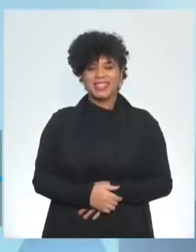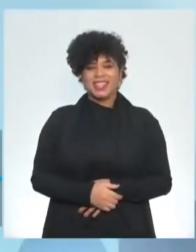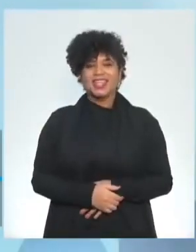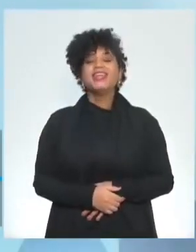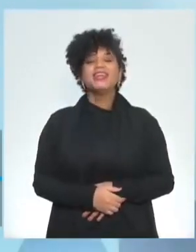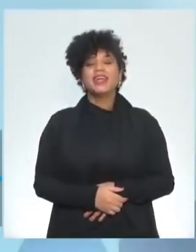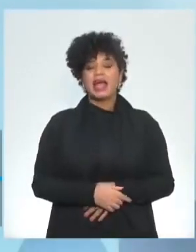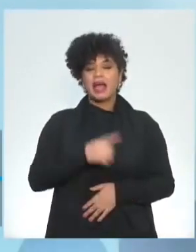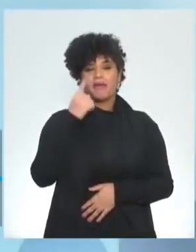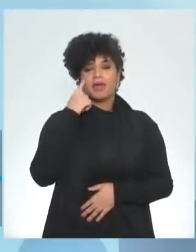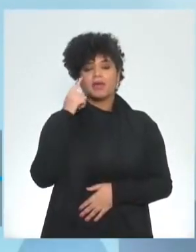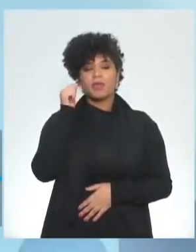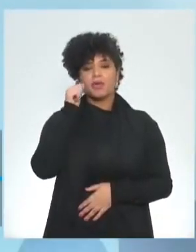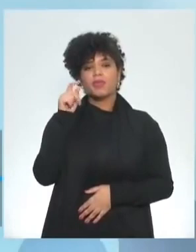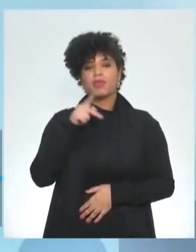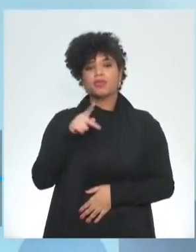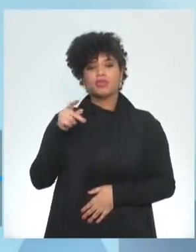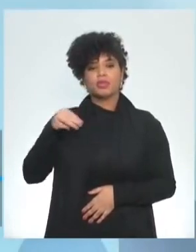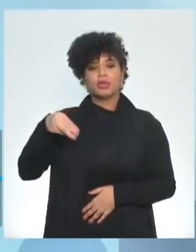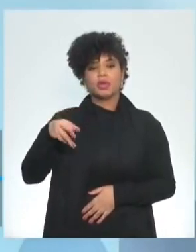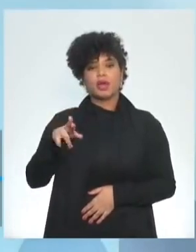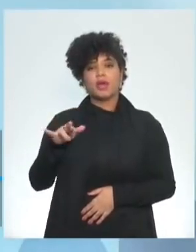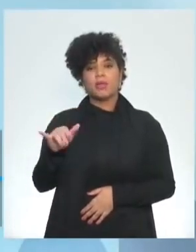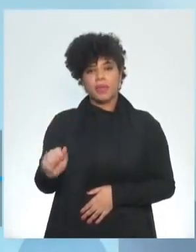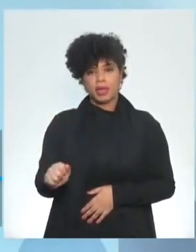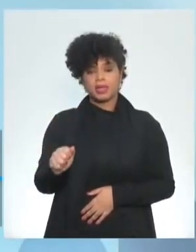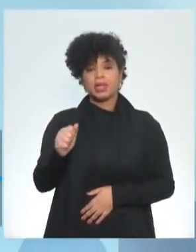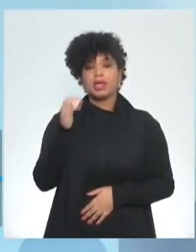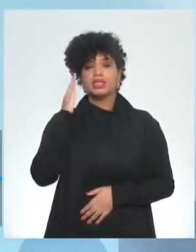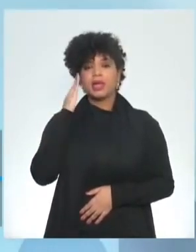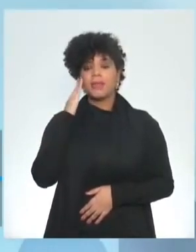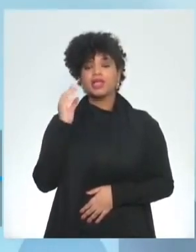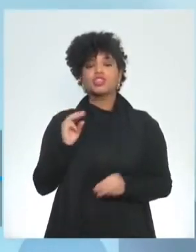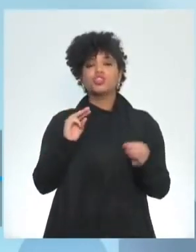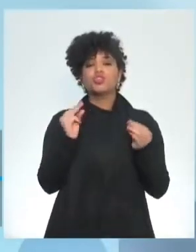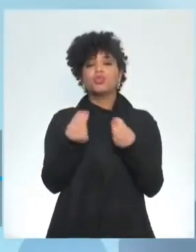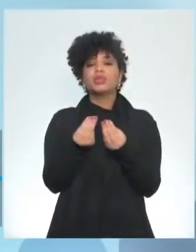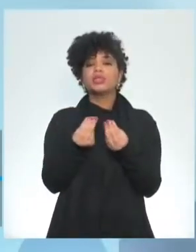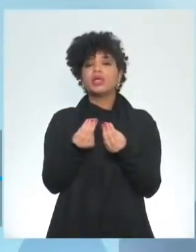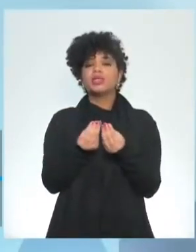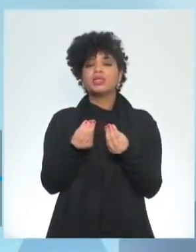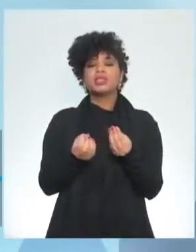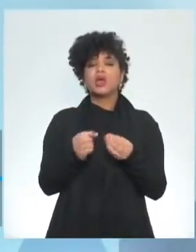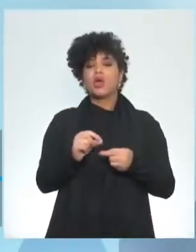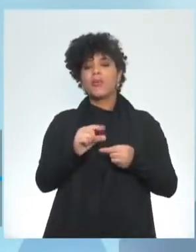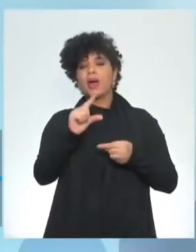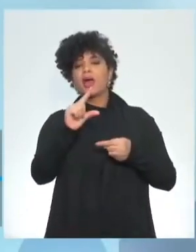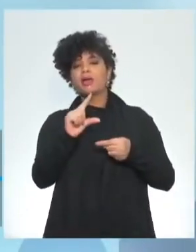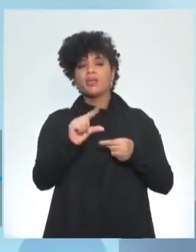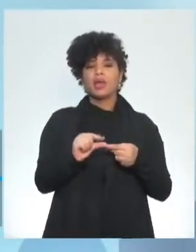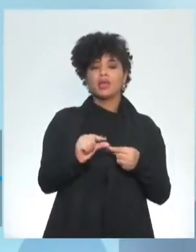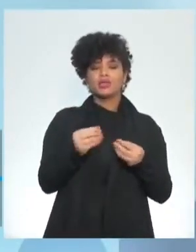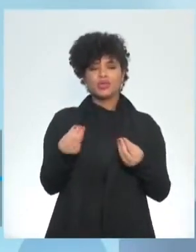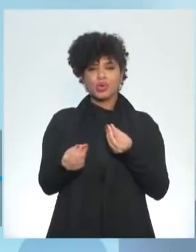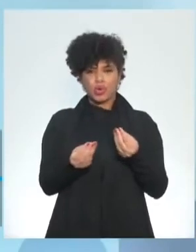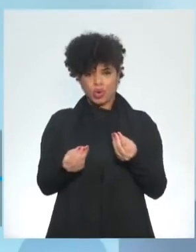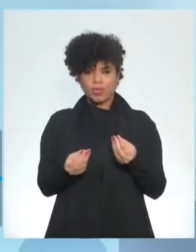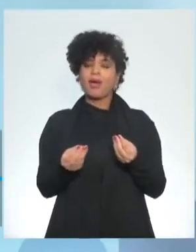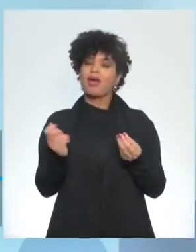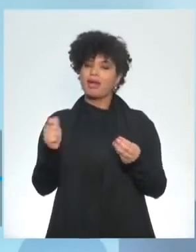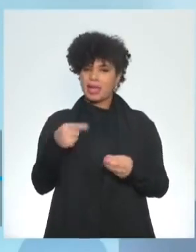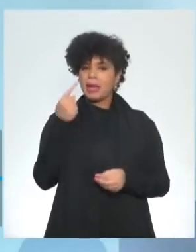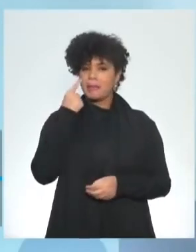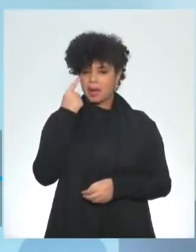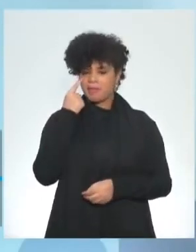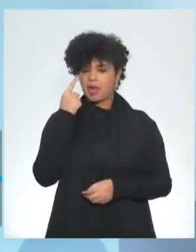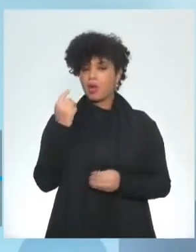gente tem aqui a Pro Maria, ela comentou que sim, devemos determinar a concentração. Então, respondendo a pergunta aí sobre se tem como fazer a verificação aí